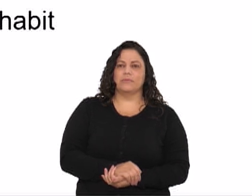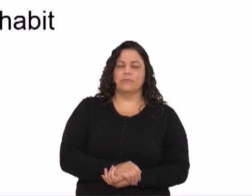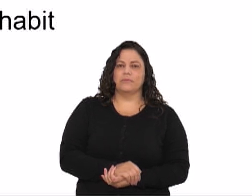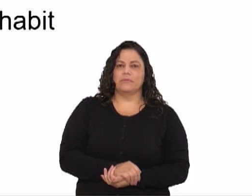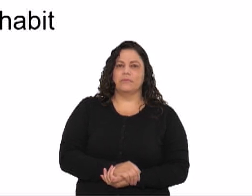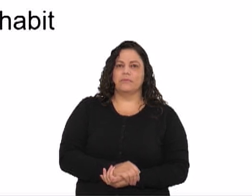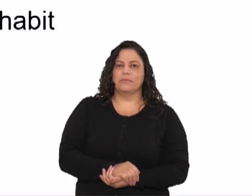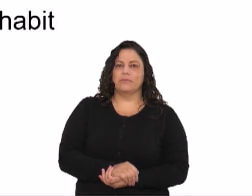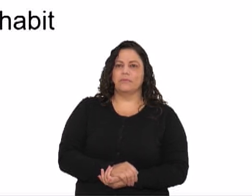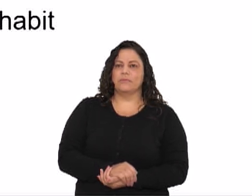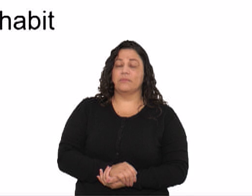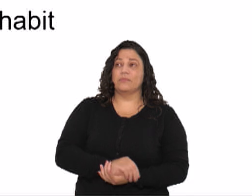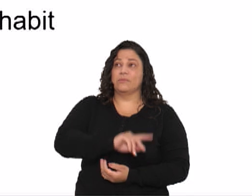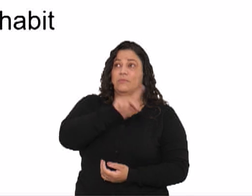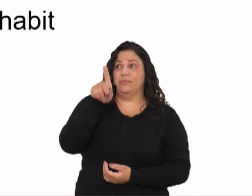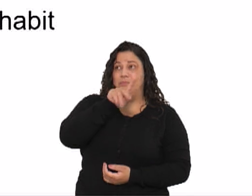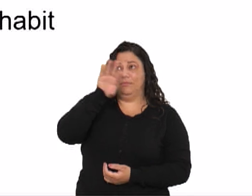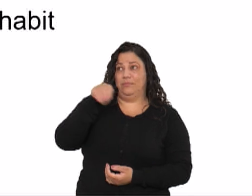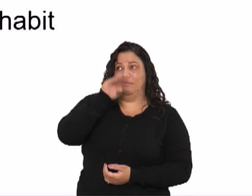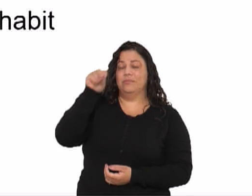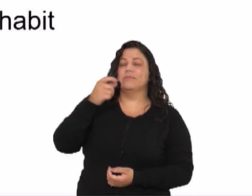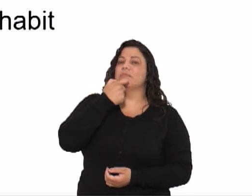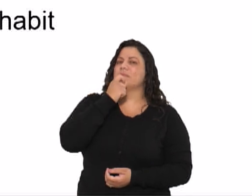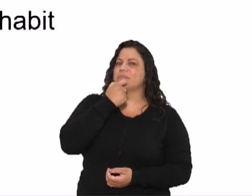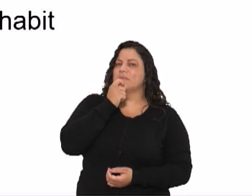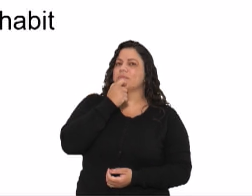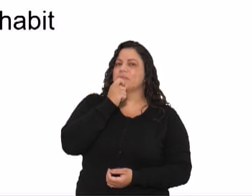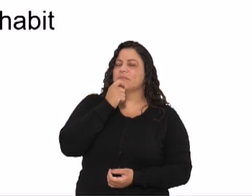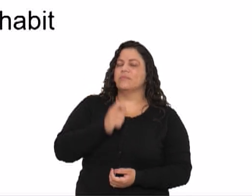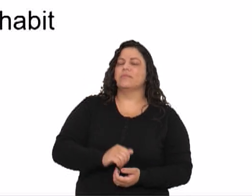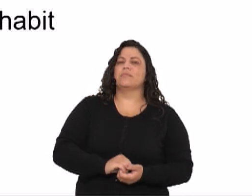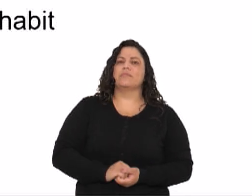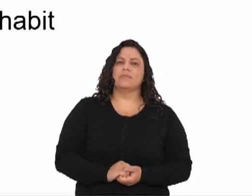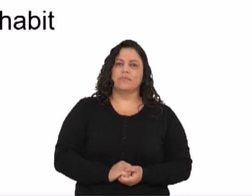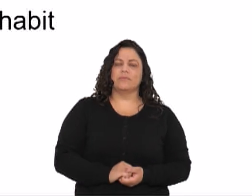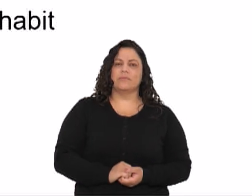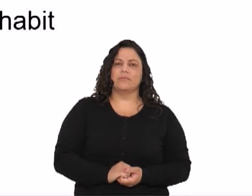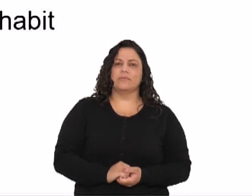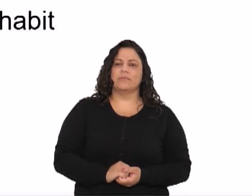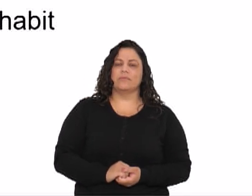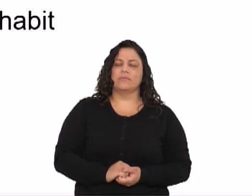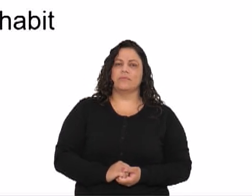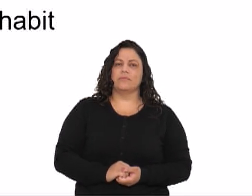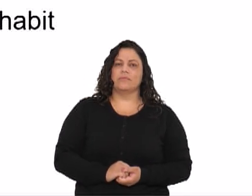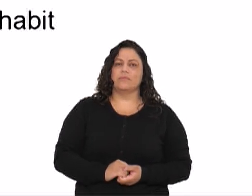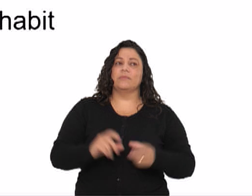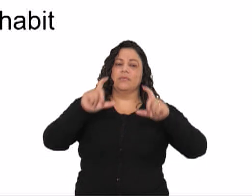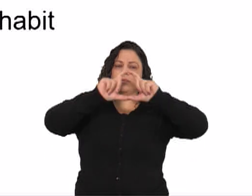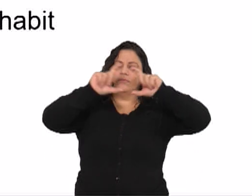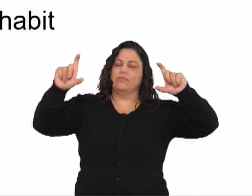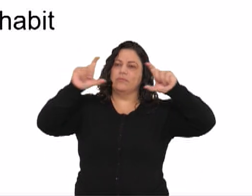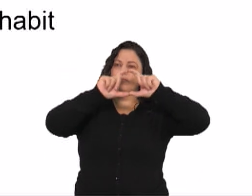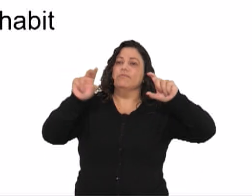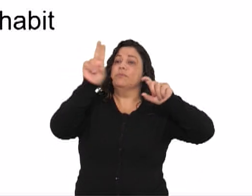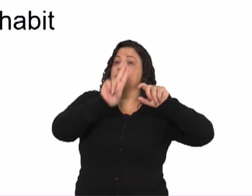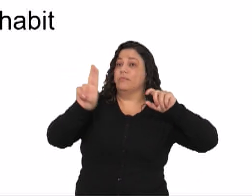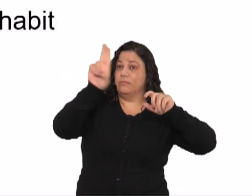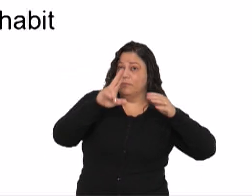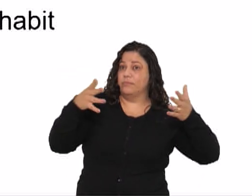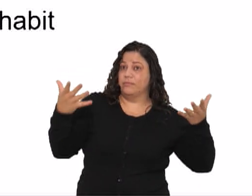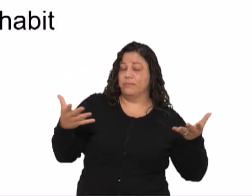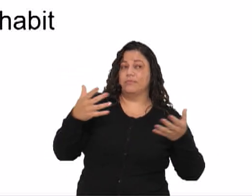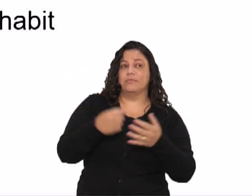exatamente ou quase o mesmo que uma outra palavra ou frase dentro da mesma língua. E a outra alternativa